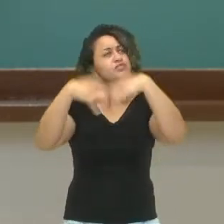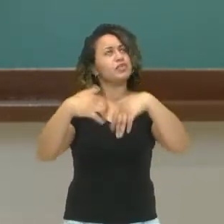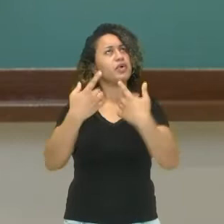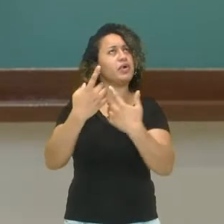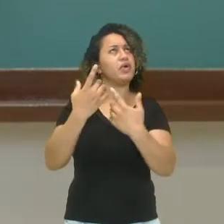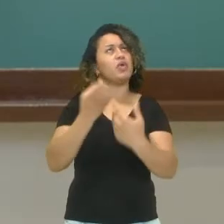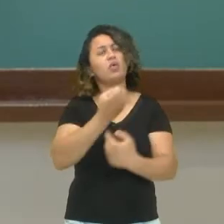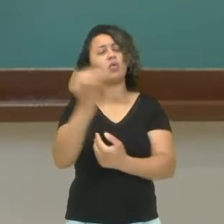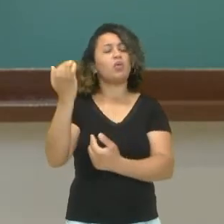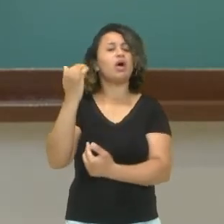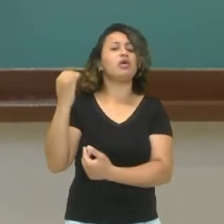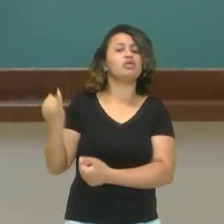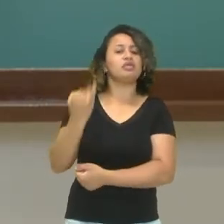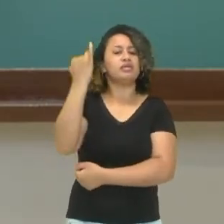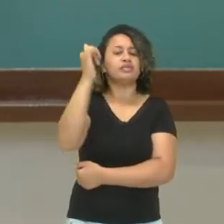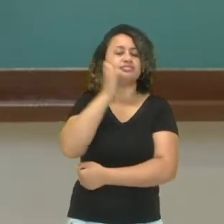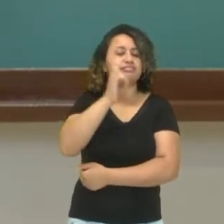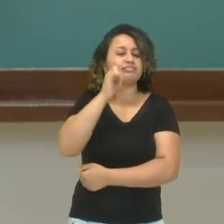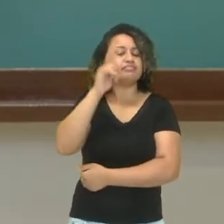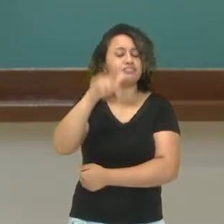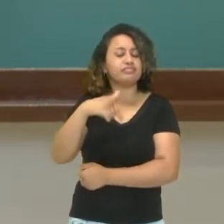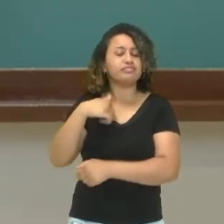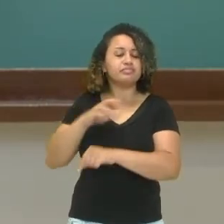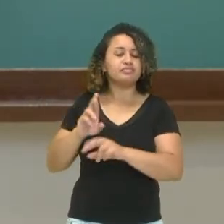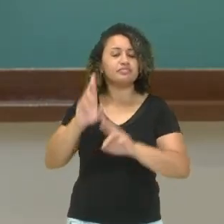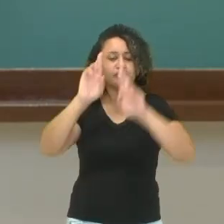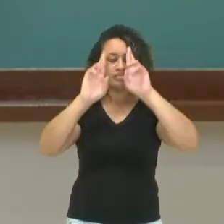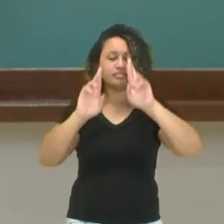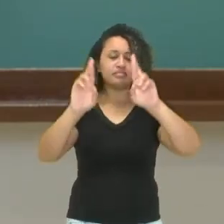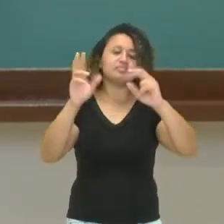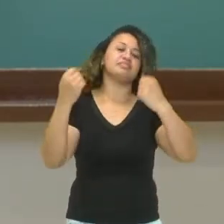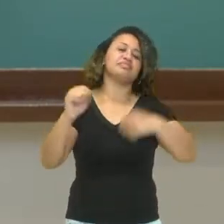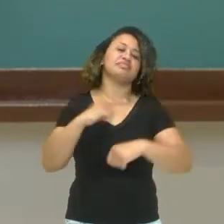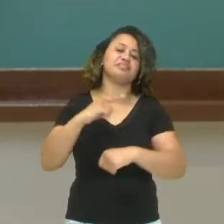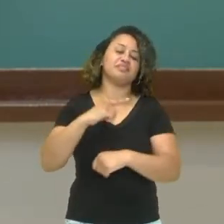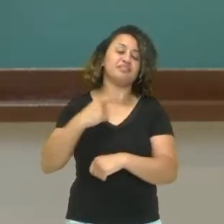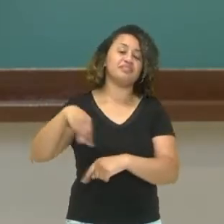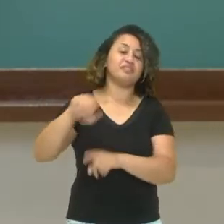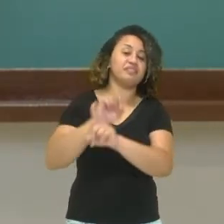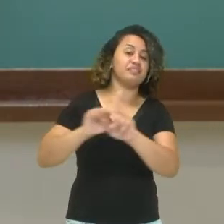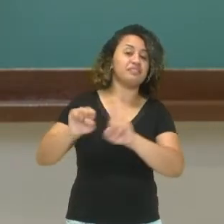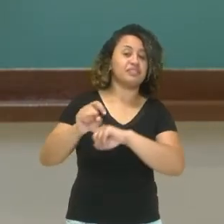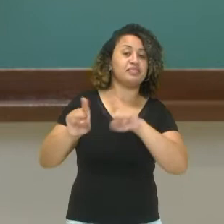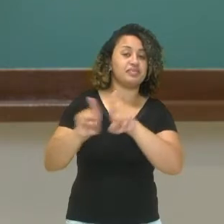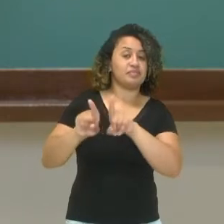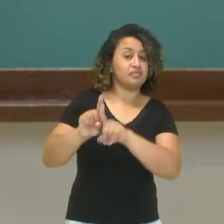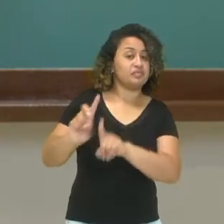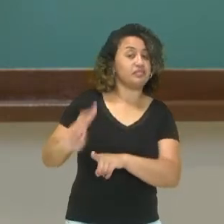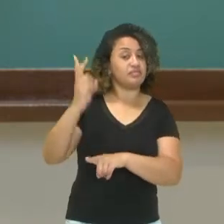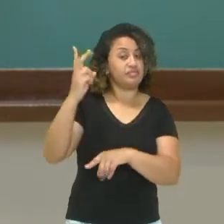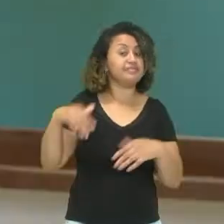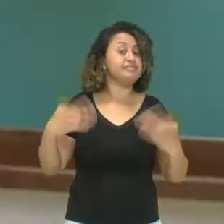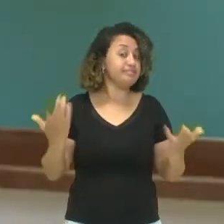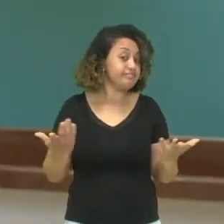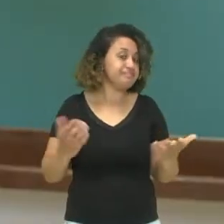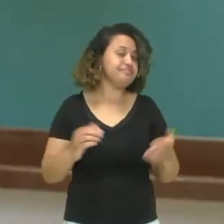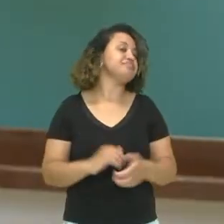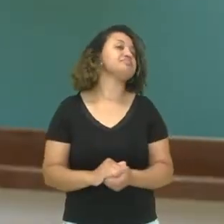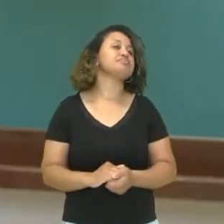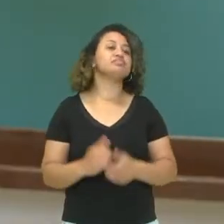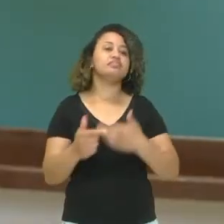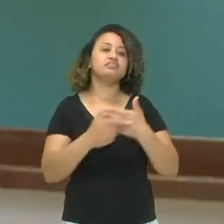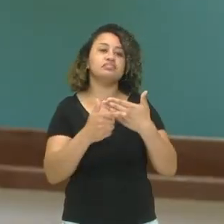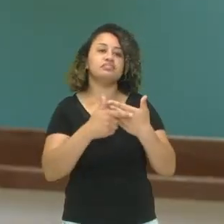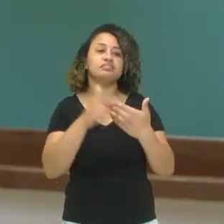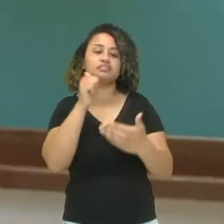e o respeito que elas merecem na nossa sociedade, a valorização? Bom, o papel das mulheres nas